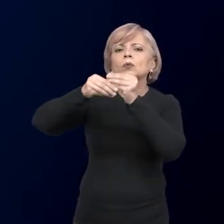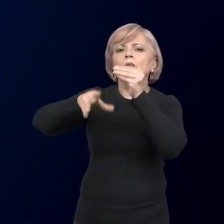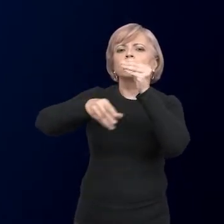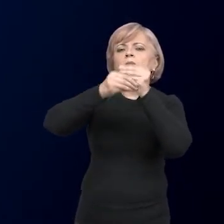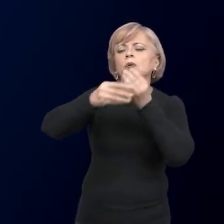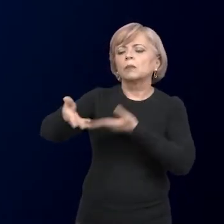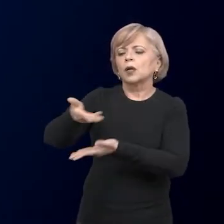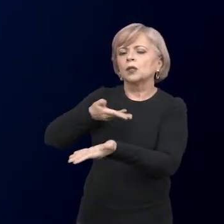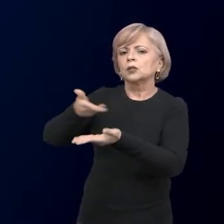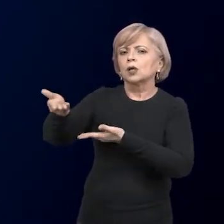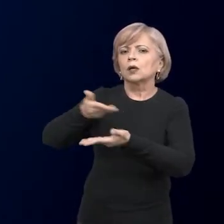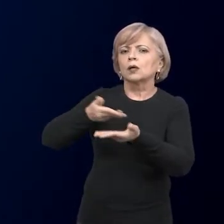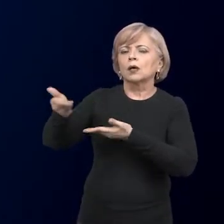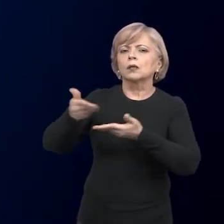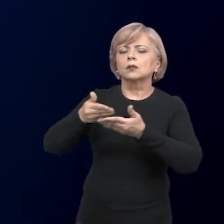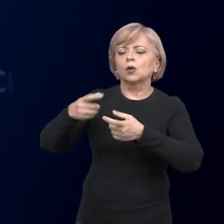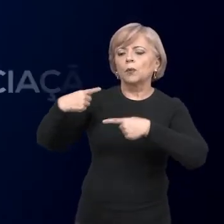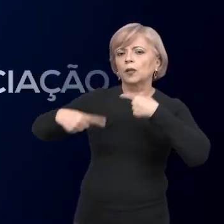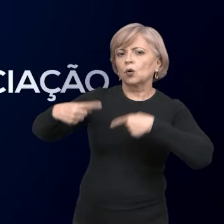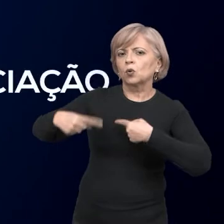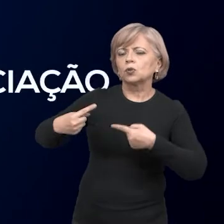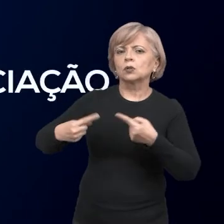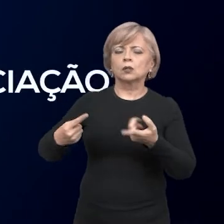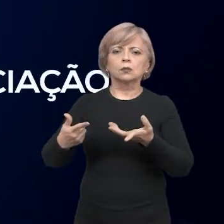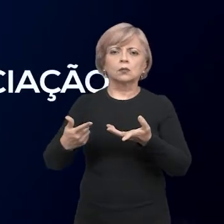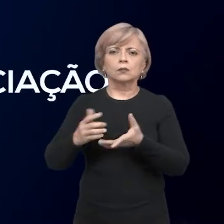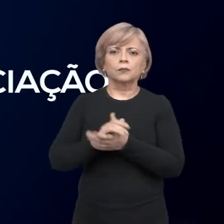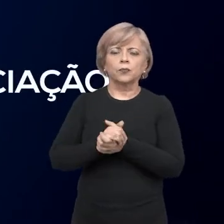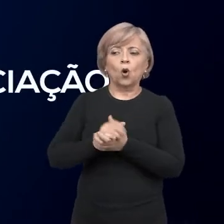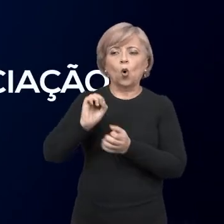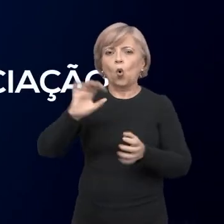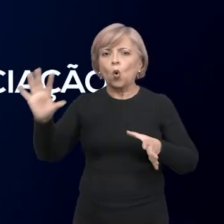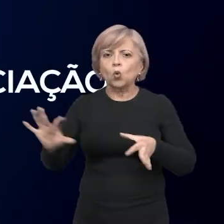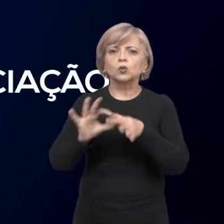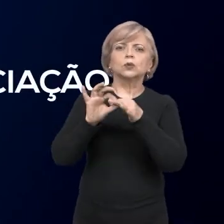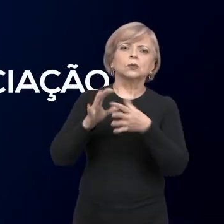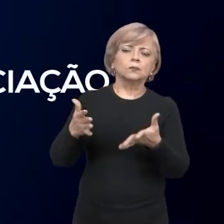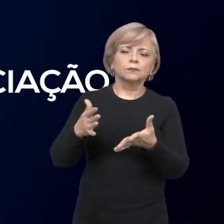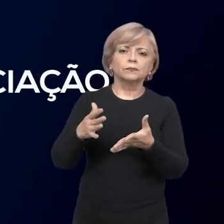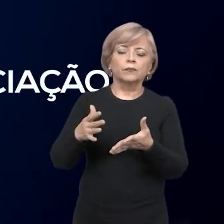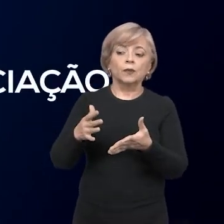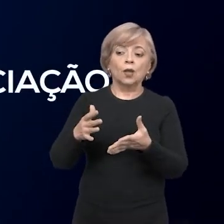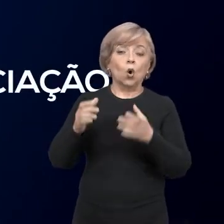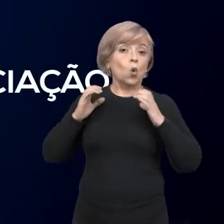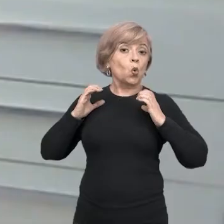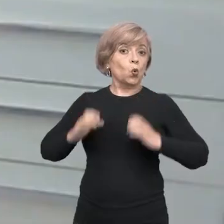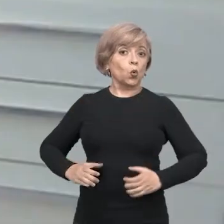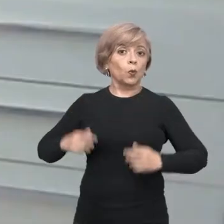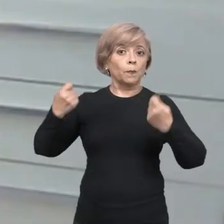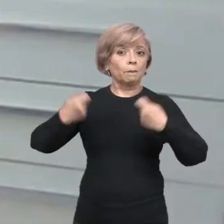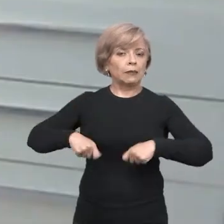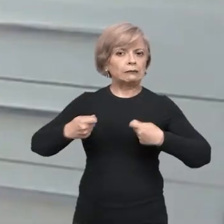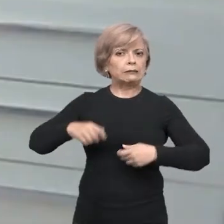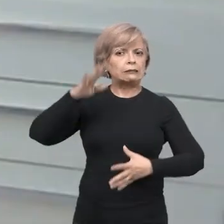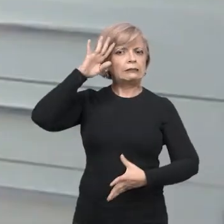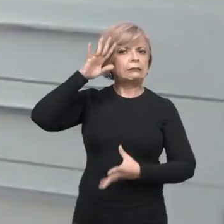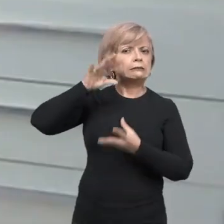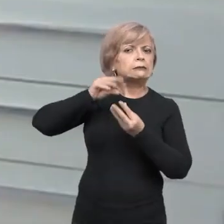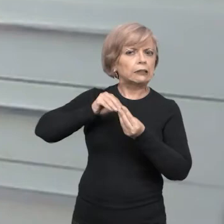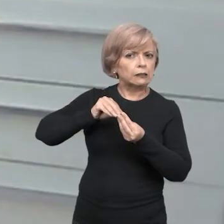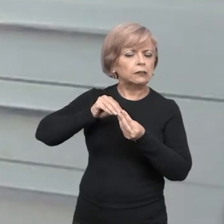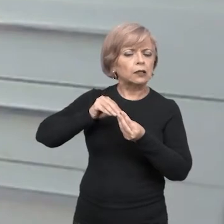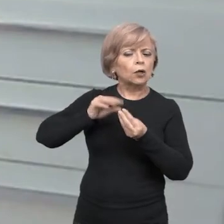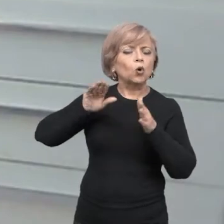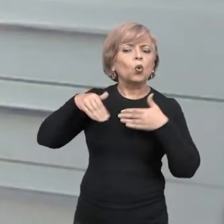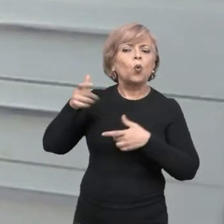para conciliação negociação assim que é a o cidadão entenda Qual é a